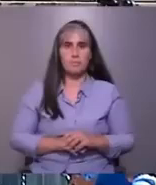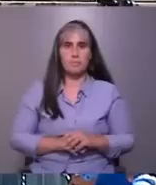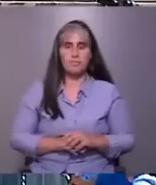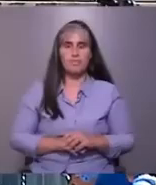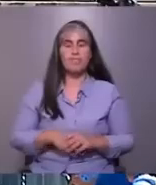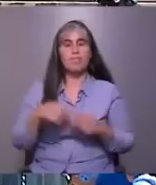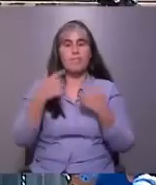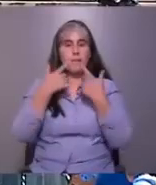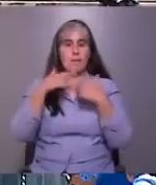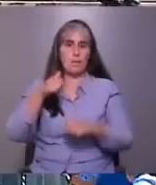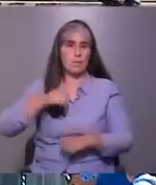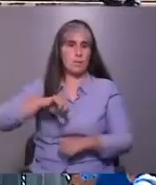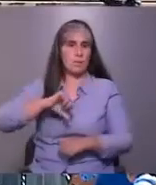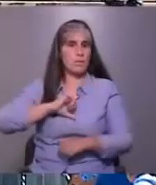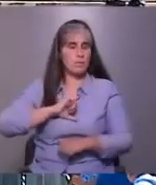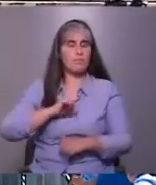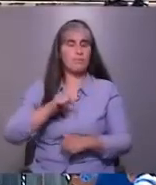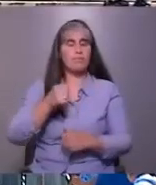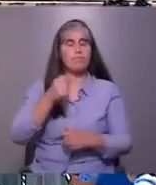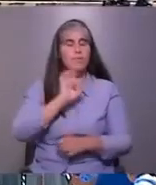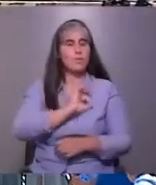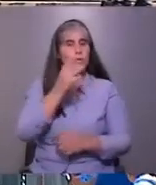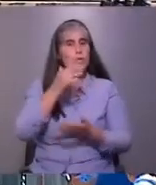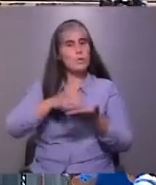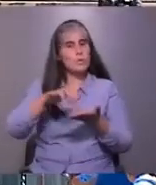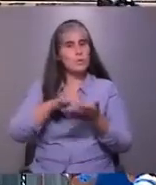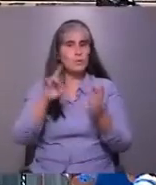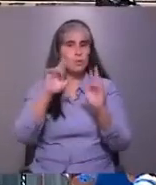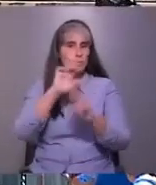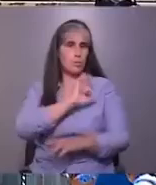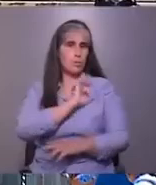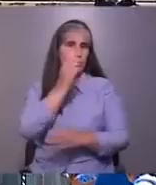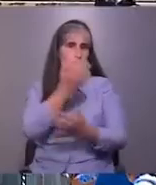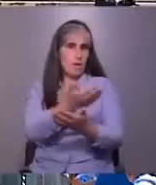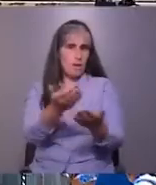Muito estimados peregrinos de habla hispana, o Senhor esteja convosco.